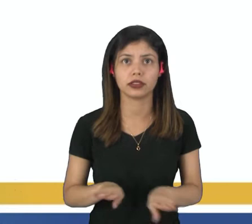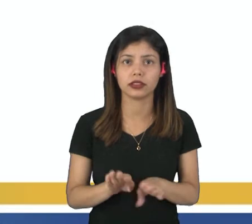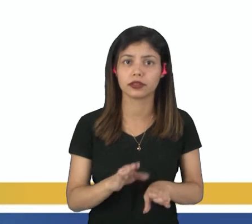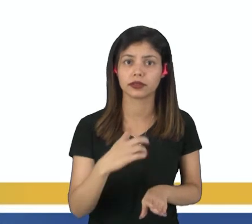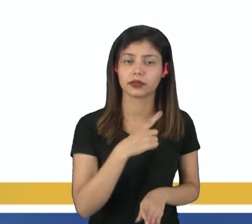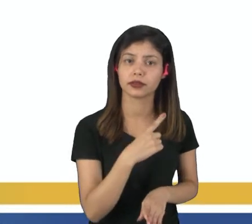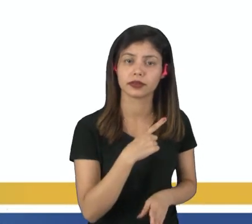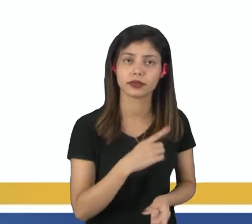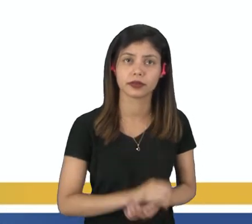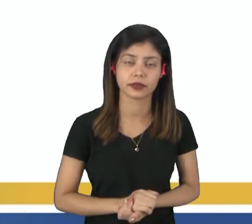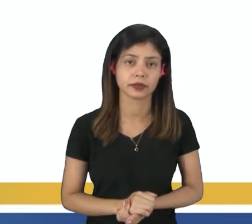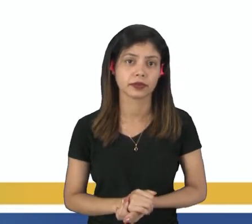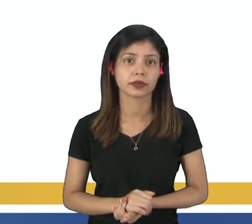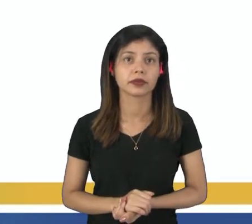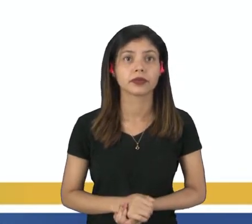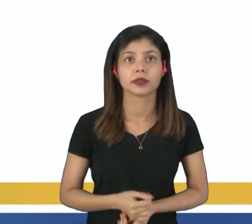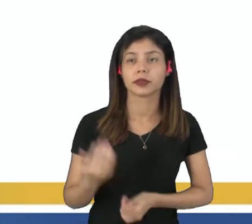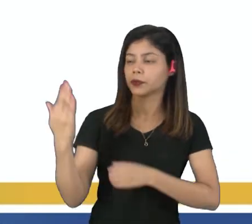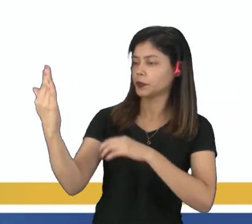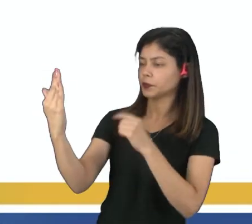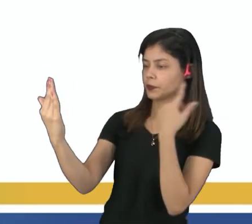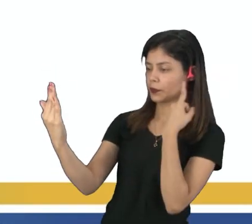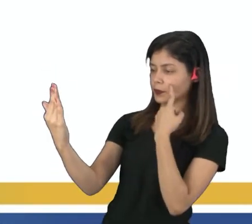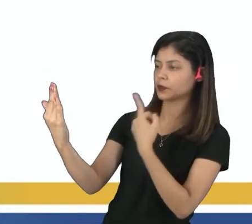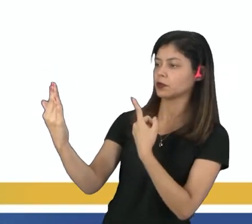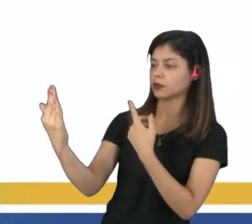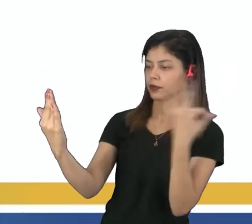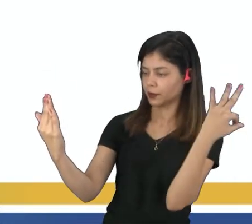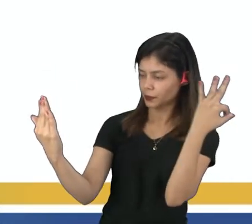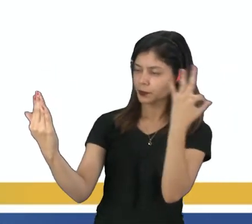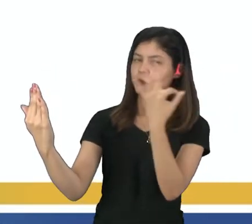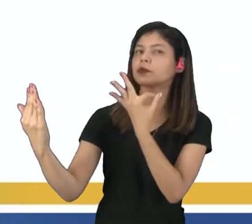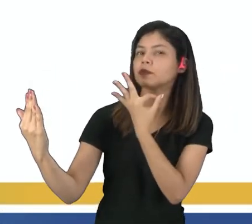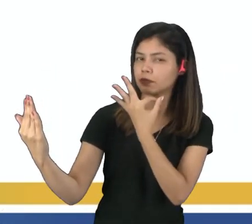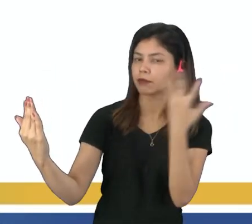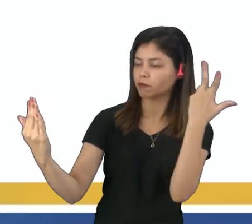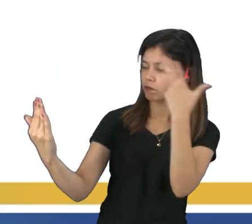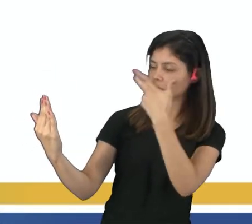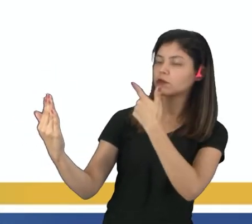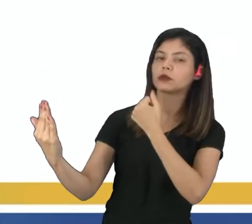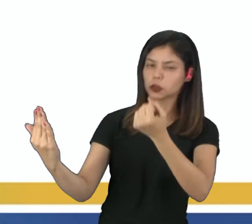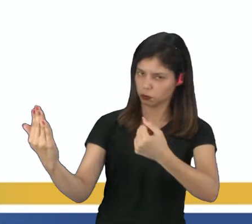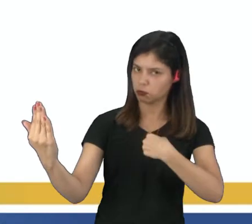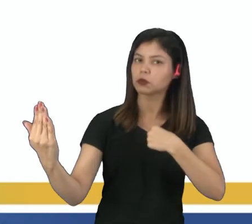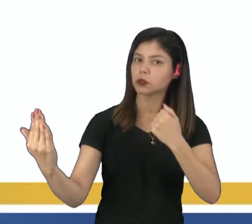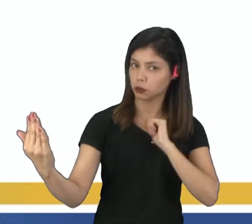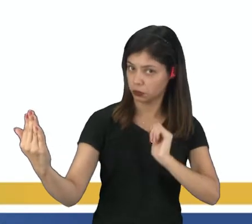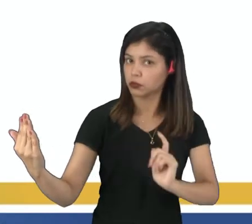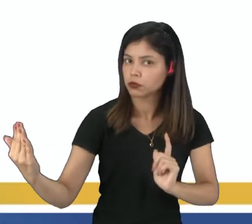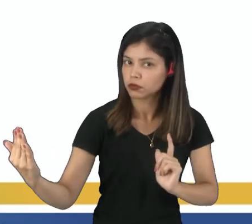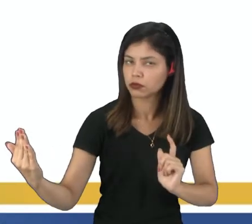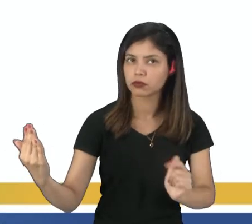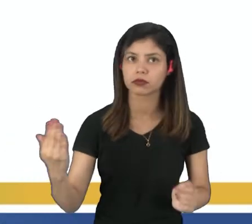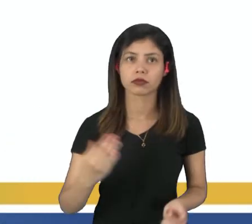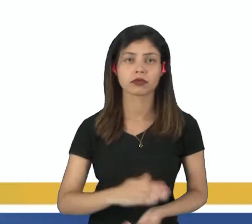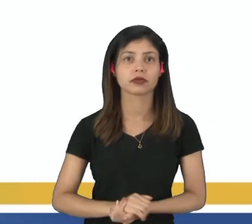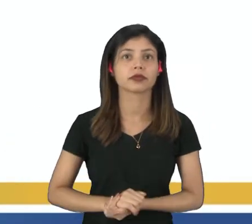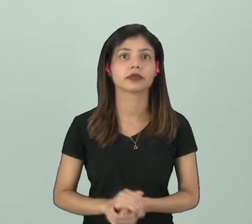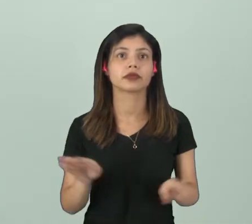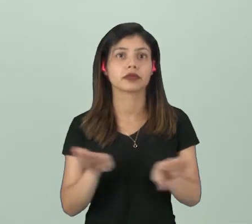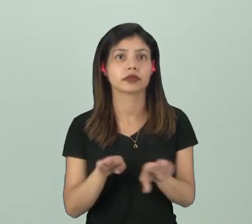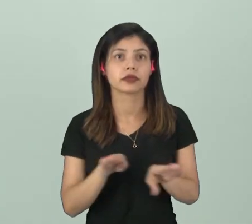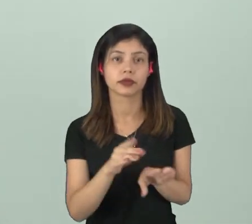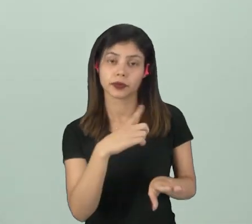temos a lacuna. Espelho, espelho meu. Existe alguém mais bonita do que eu? Será